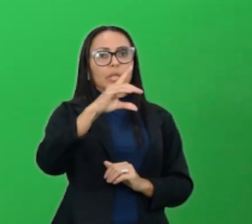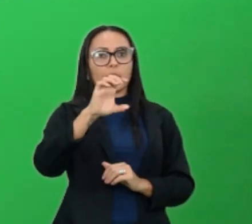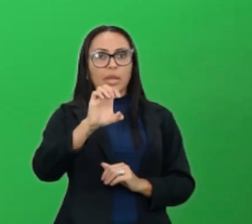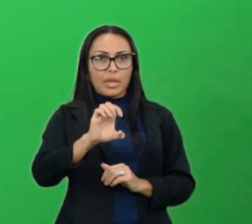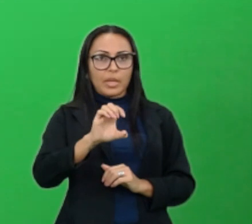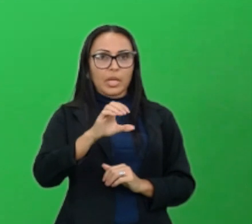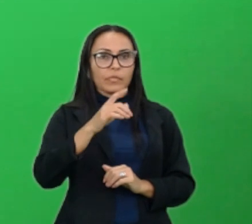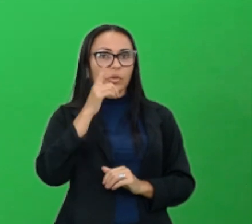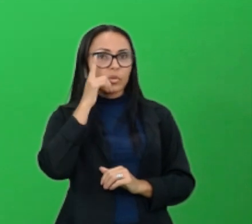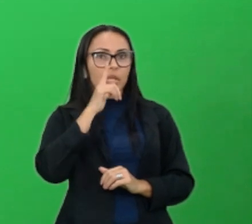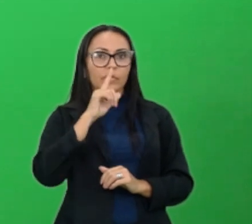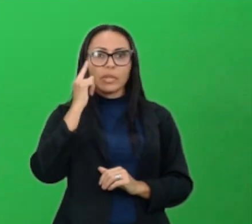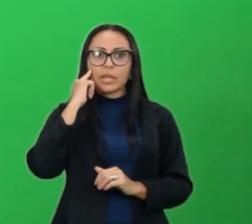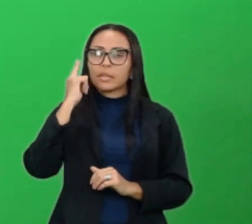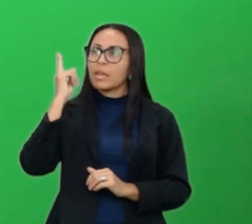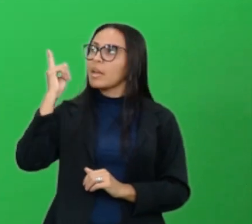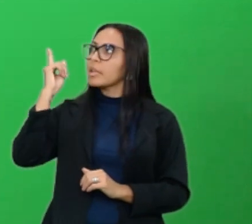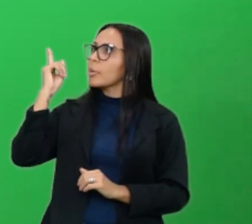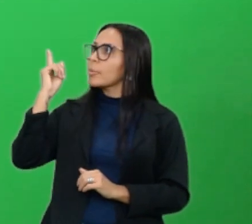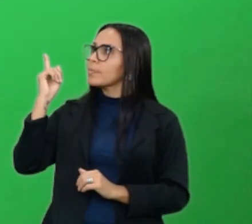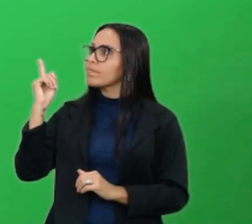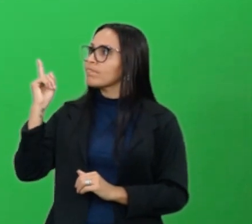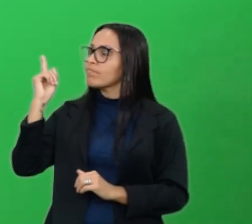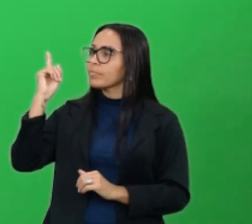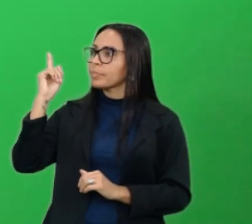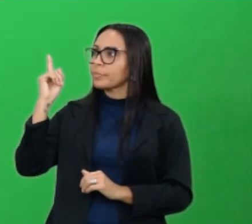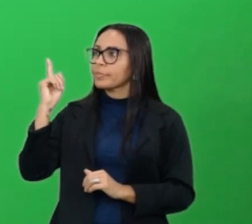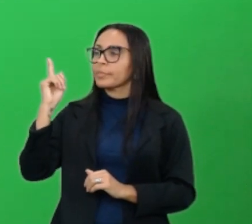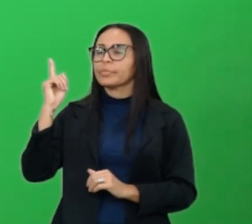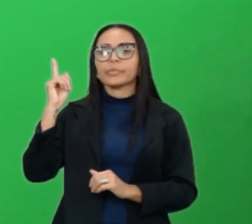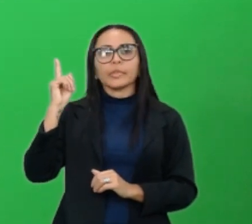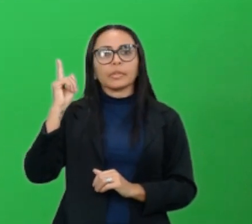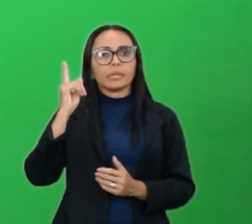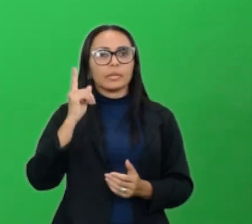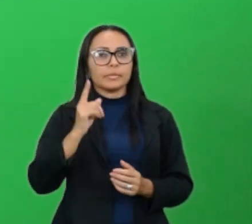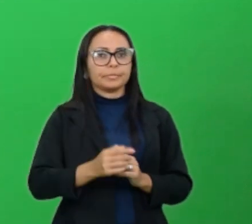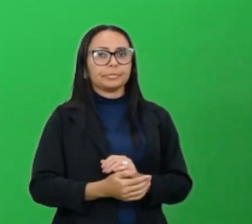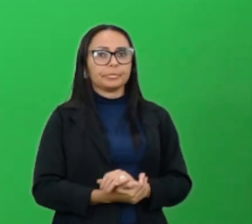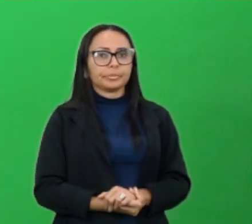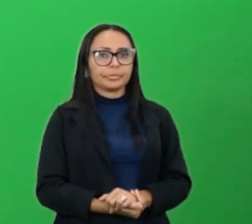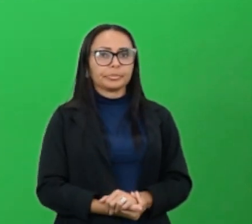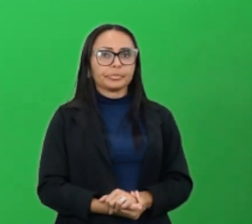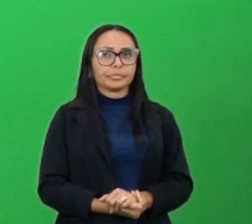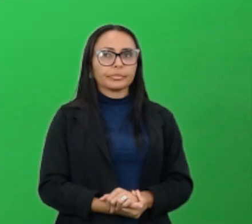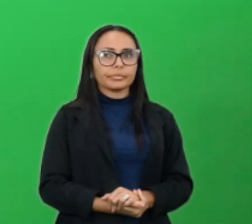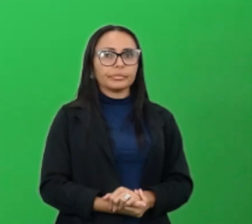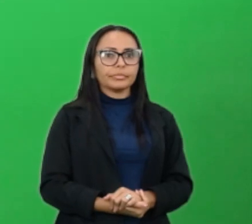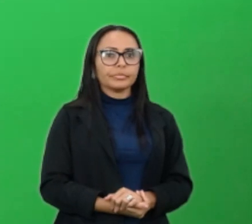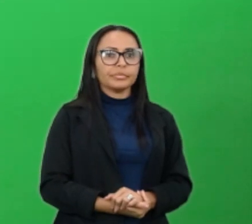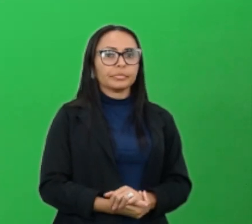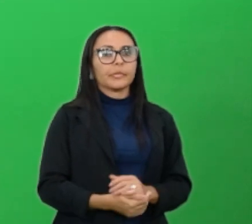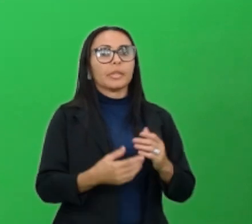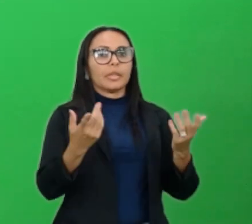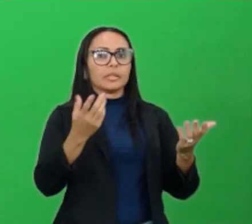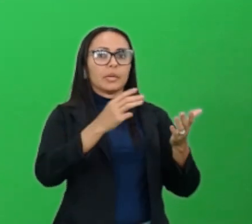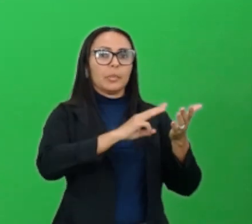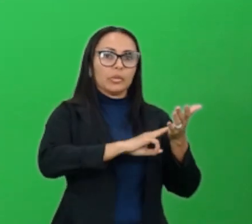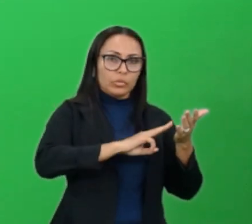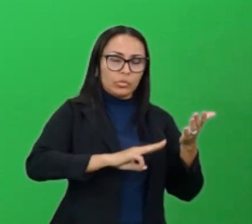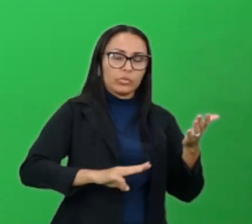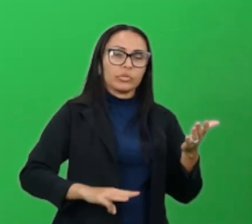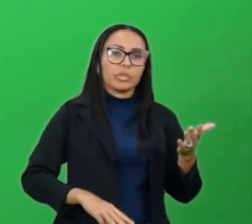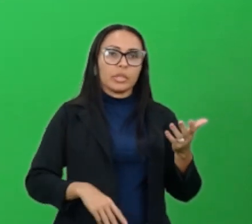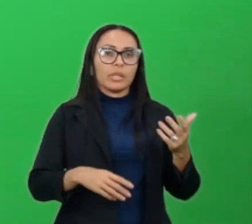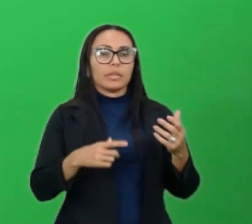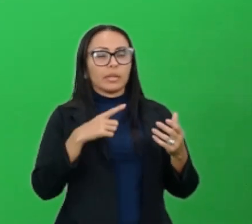ela representa justamente essa organização. Essa metodologia, ela tem uma relação